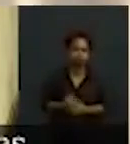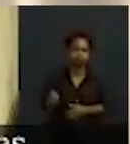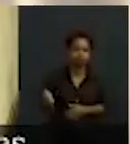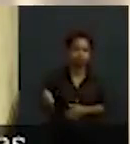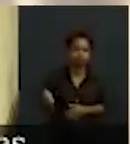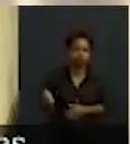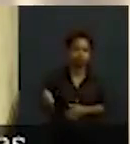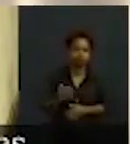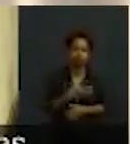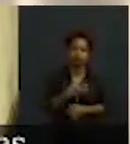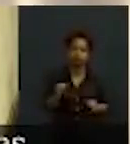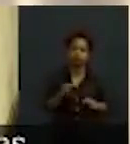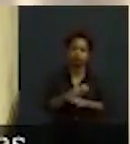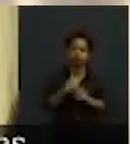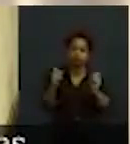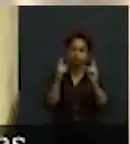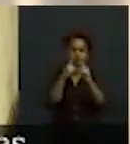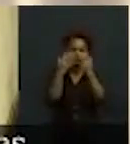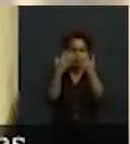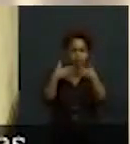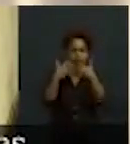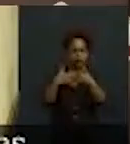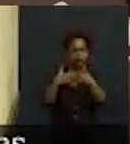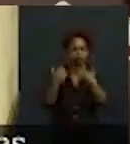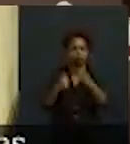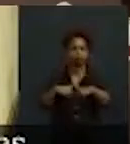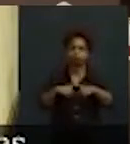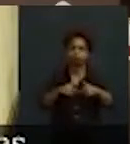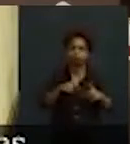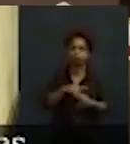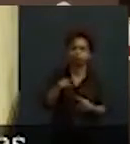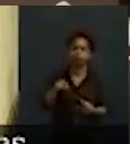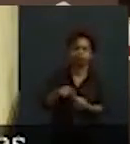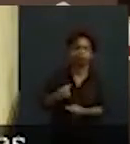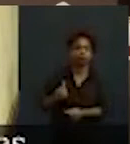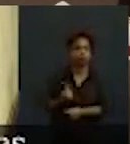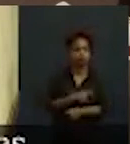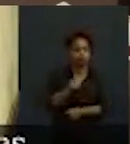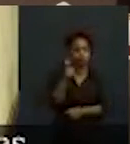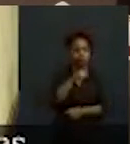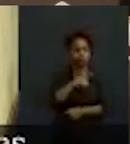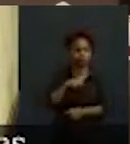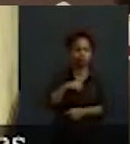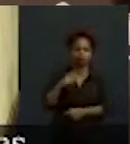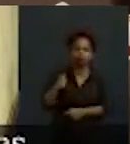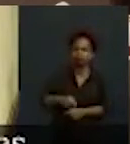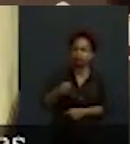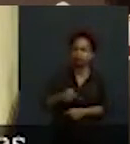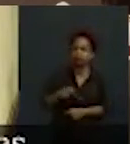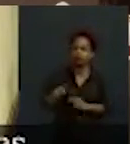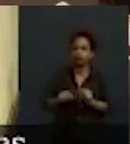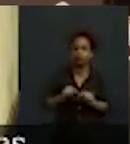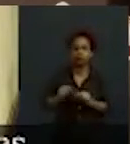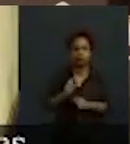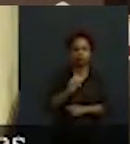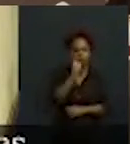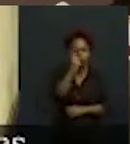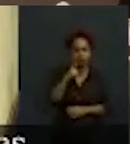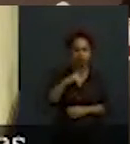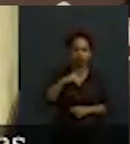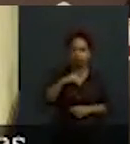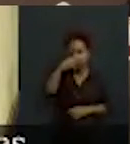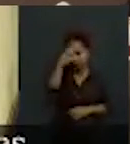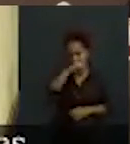e complexos desafios se ergueram diante de nós, exigindo-nos inventividade,